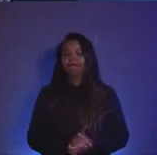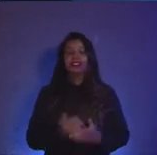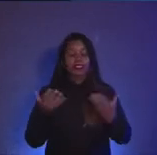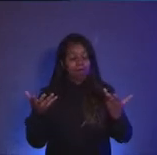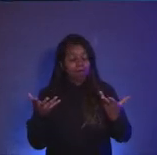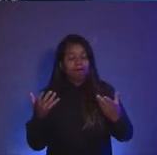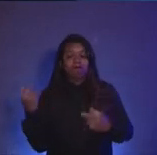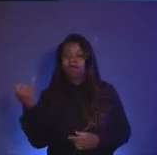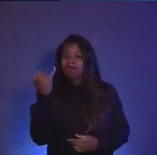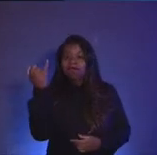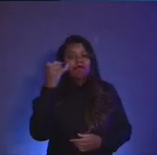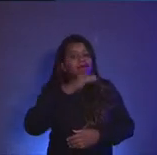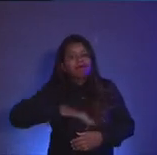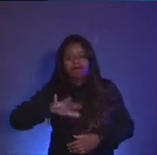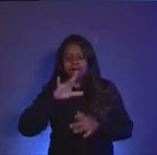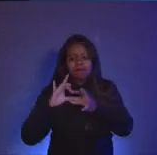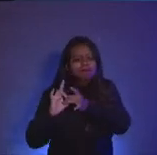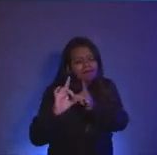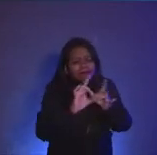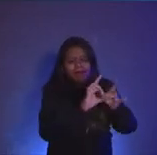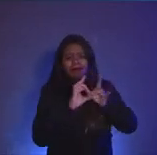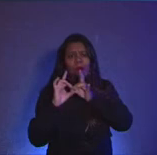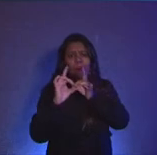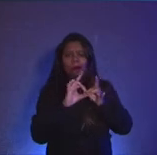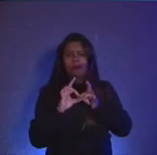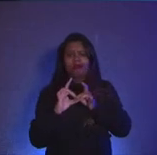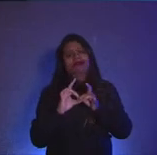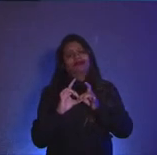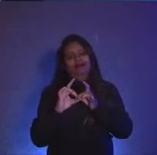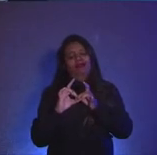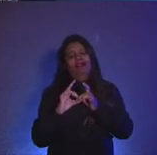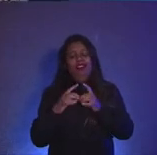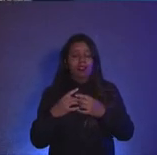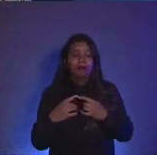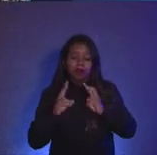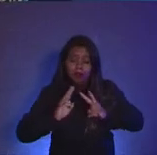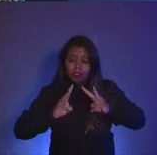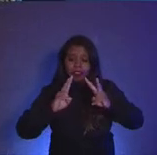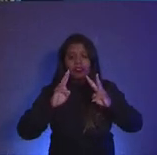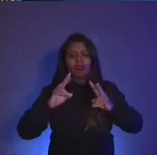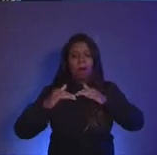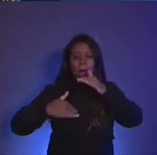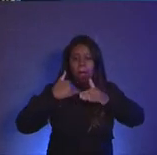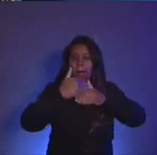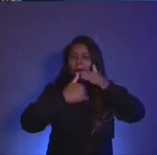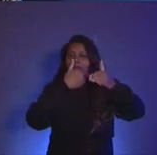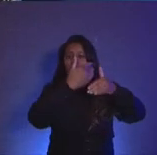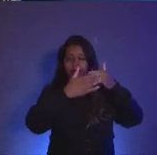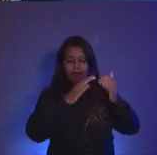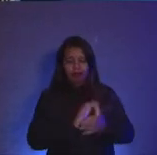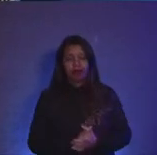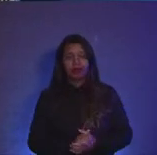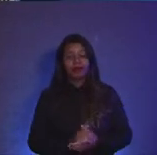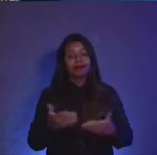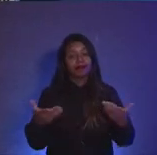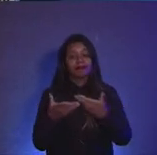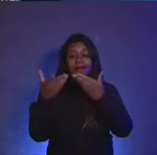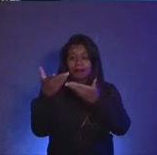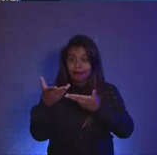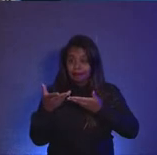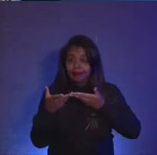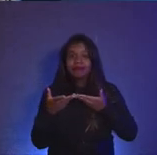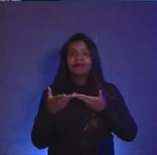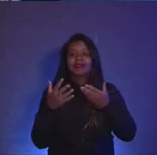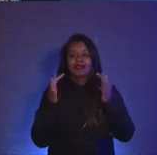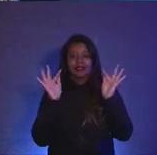Então, é muito importante que a gente se una como comunidade e continue fazendo isso funcionar muito bem. E agora eu queria convidá-los para a